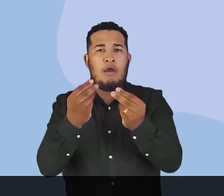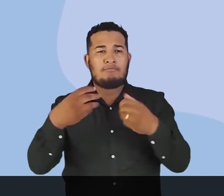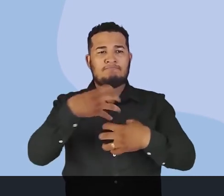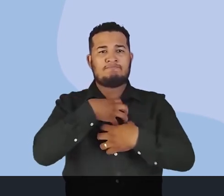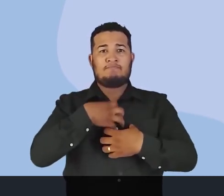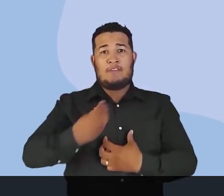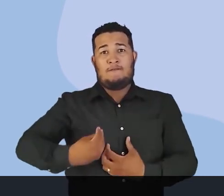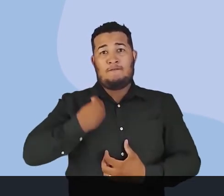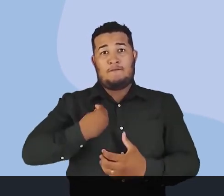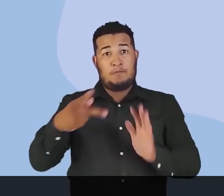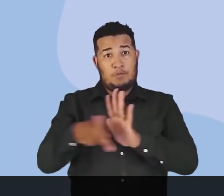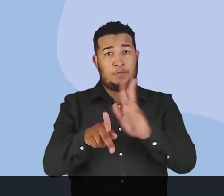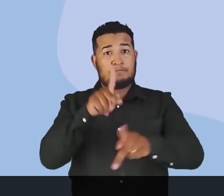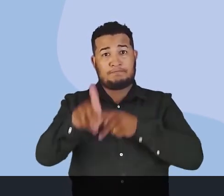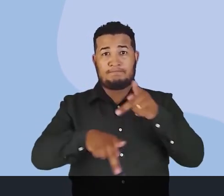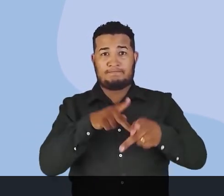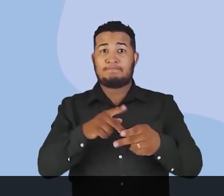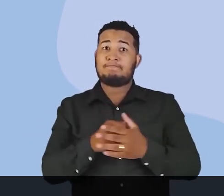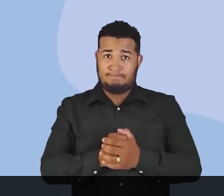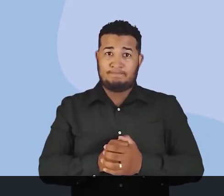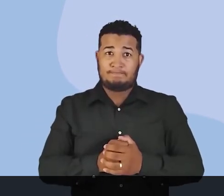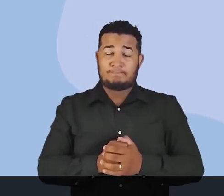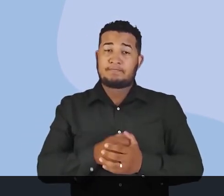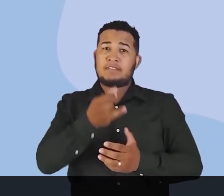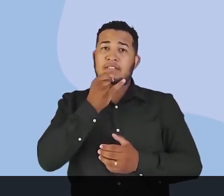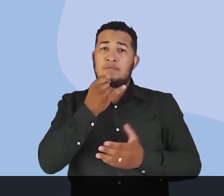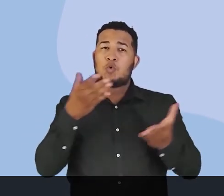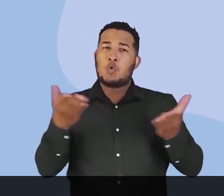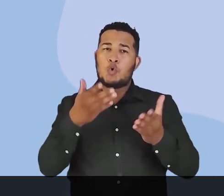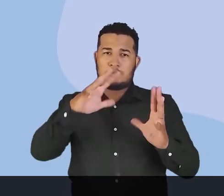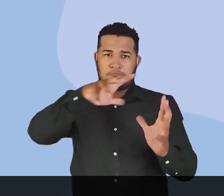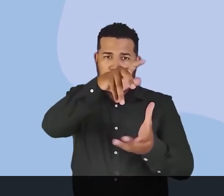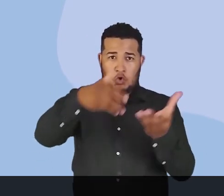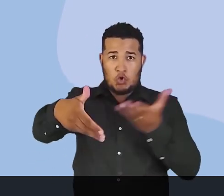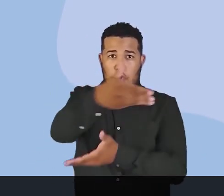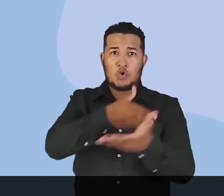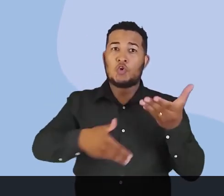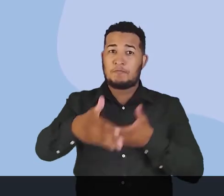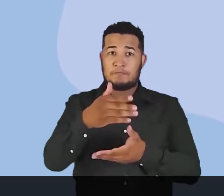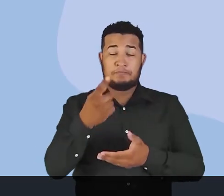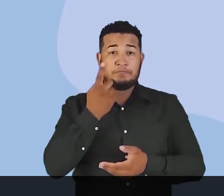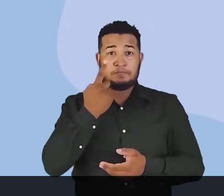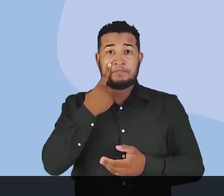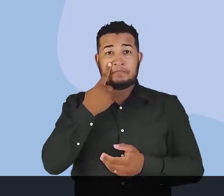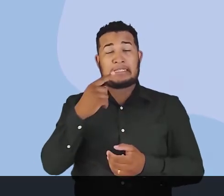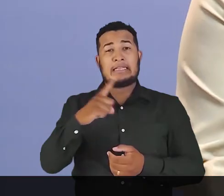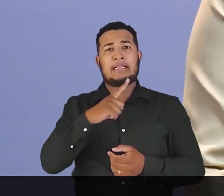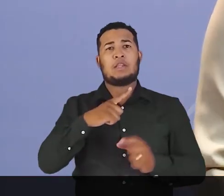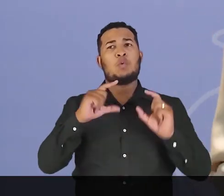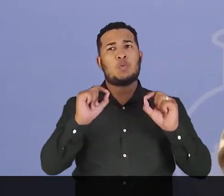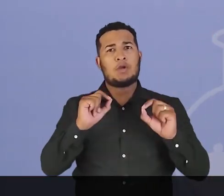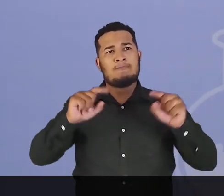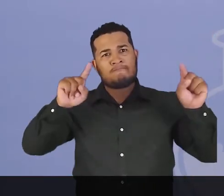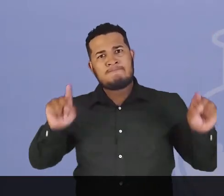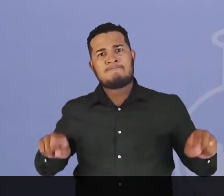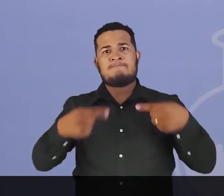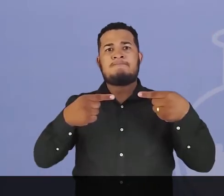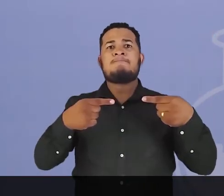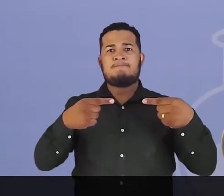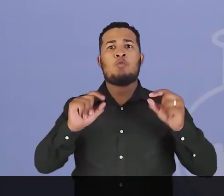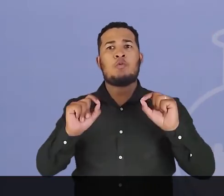a qualidade de vida da população. E observe, pessoal, hoje no mundo globalizado, vem comigo aqui, nós temos